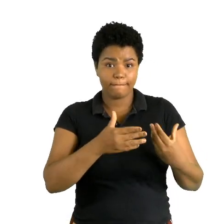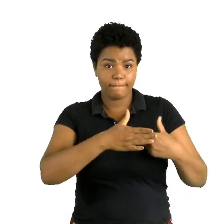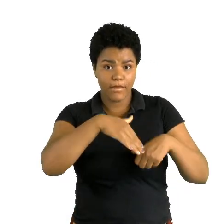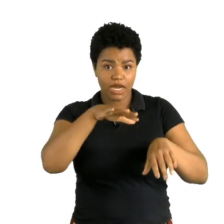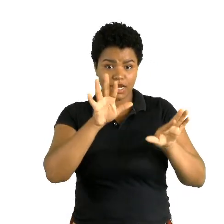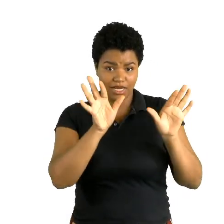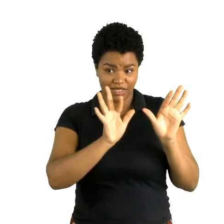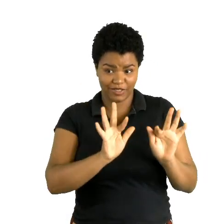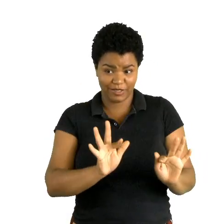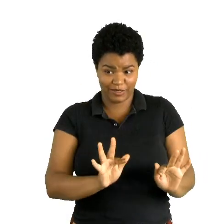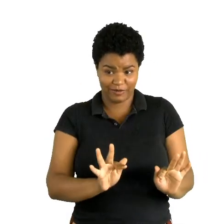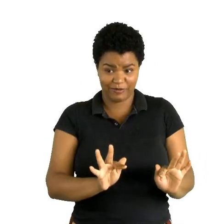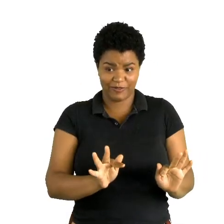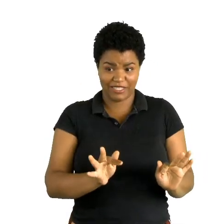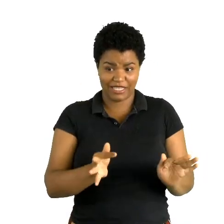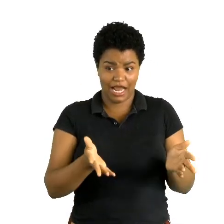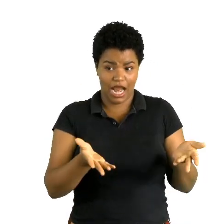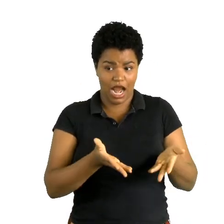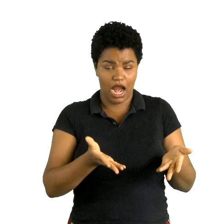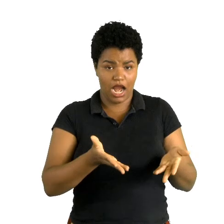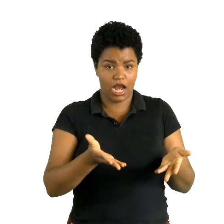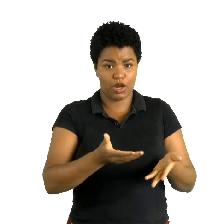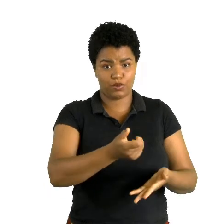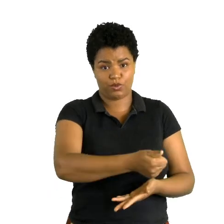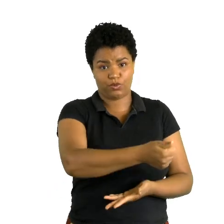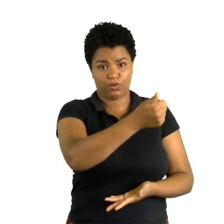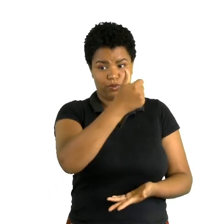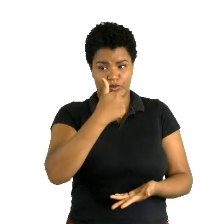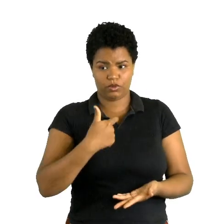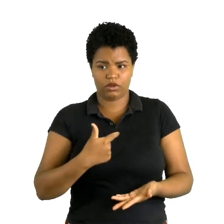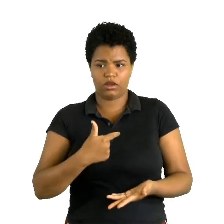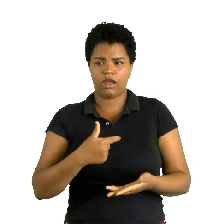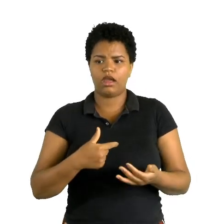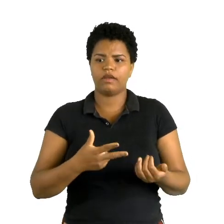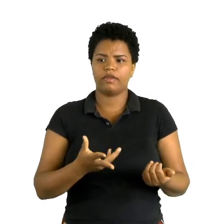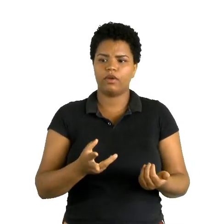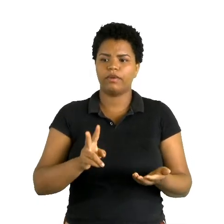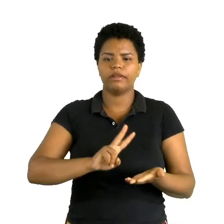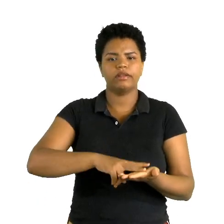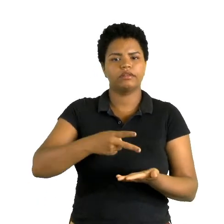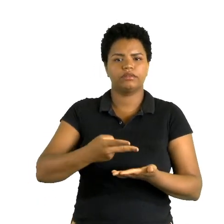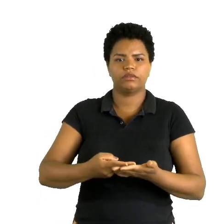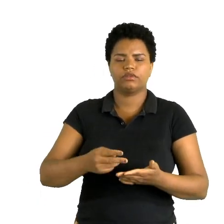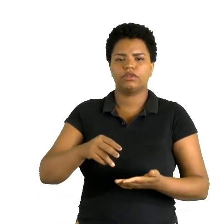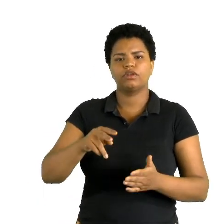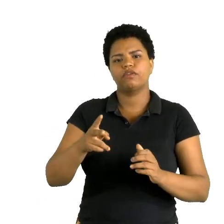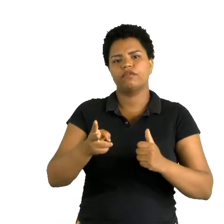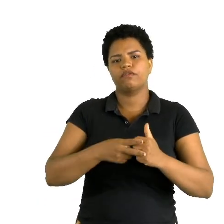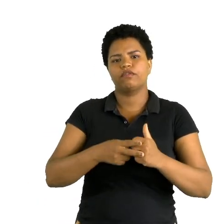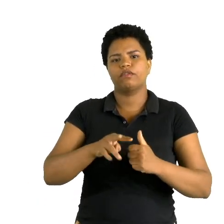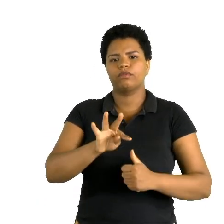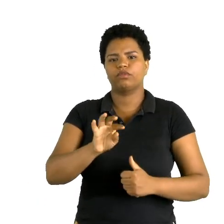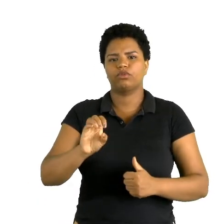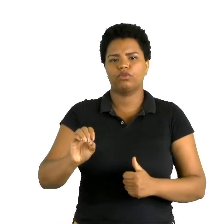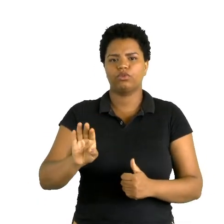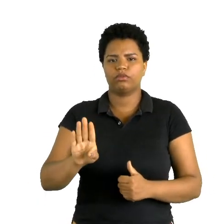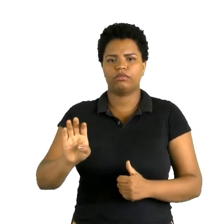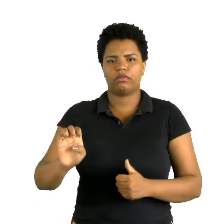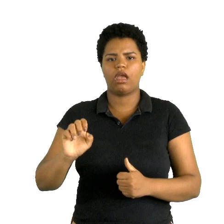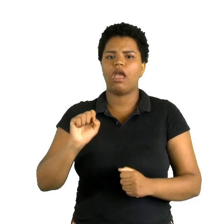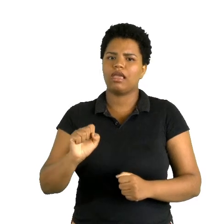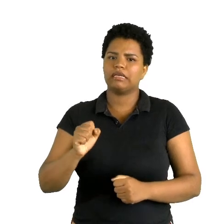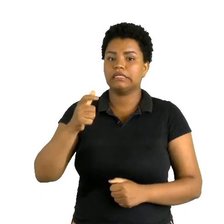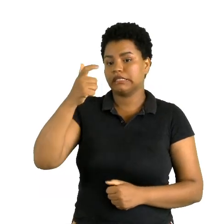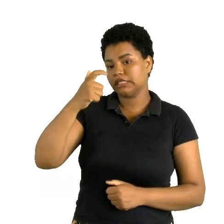gente pode usar o verbo to be, tanto o verbo, a tradução do verbo to be é ser ou estar, tá? Então, a gente pode dizer que a